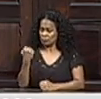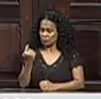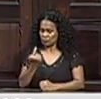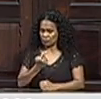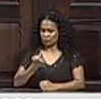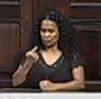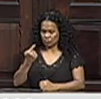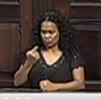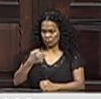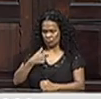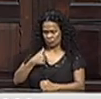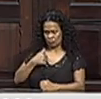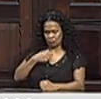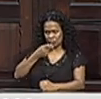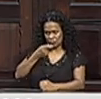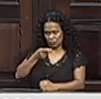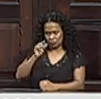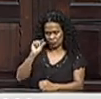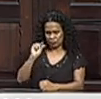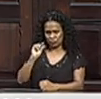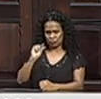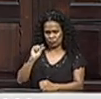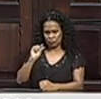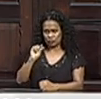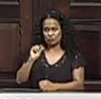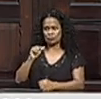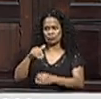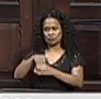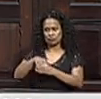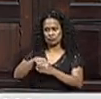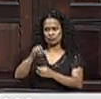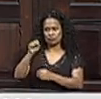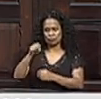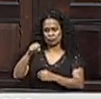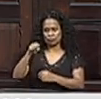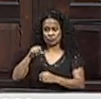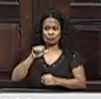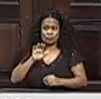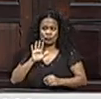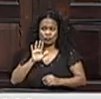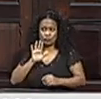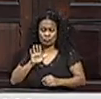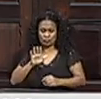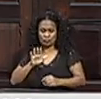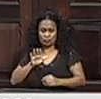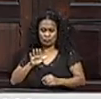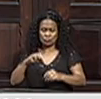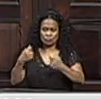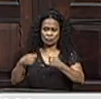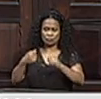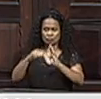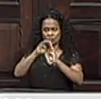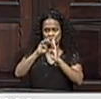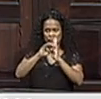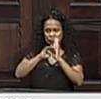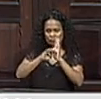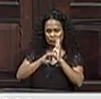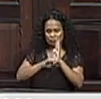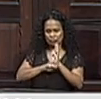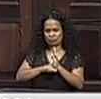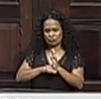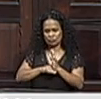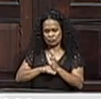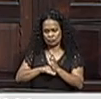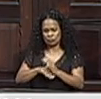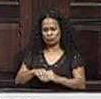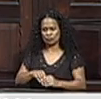Eu vou dar o parecer, obviamente, favorável, mas registrando não só os destaques que fiz,